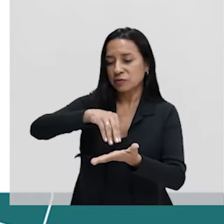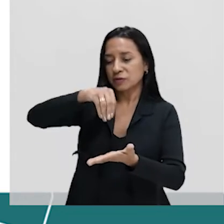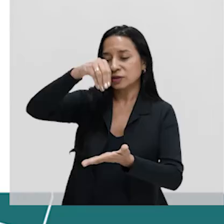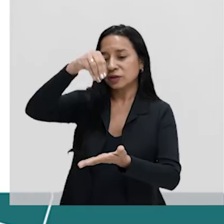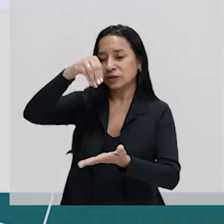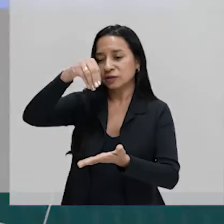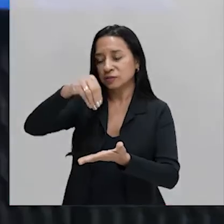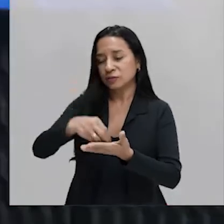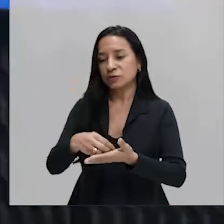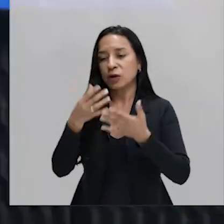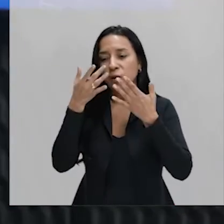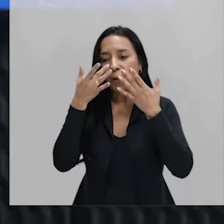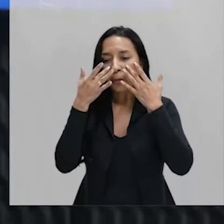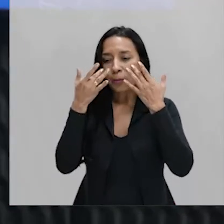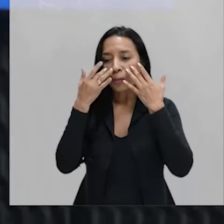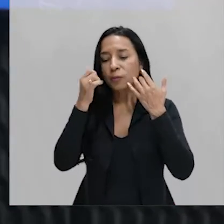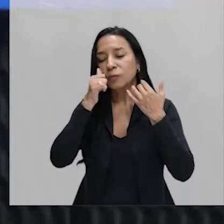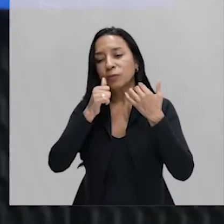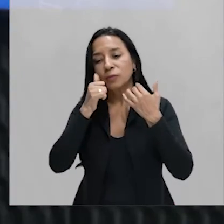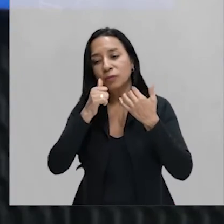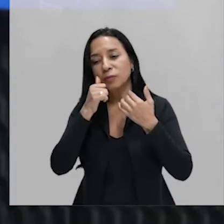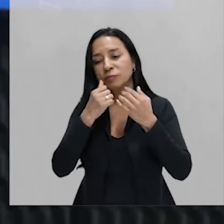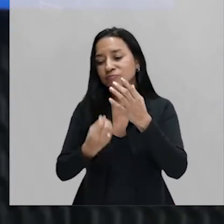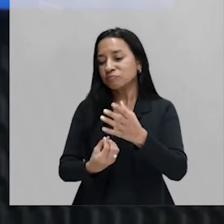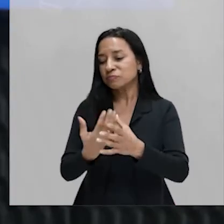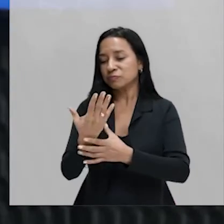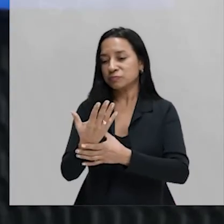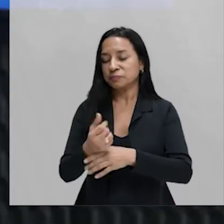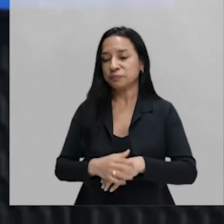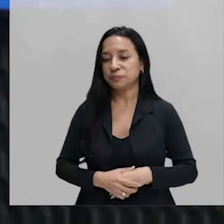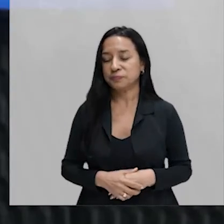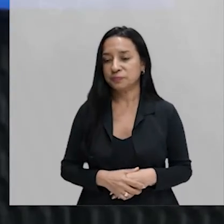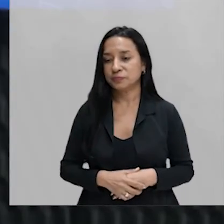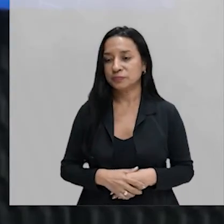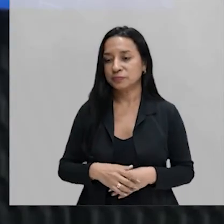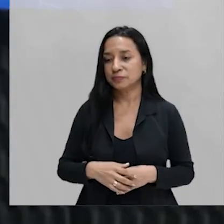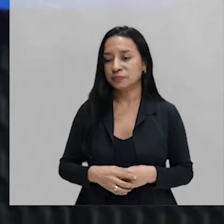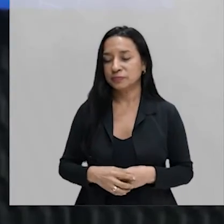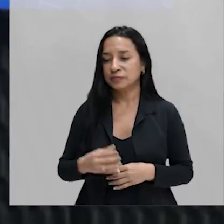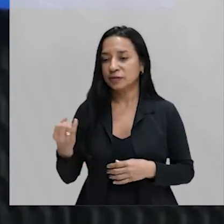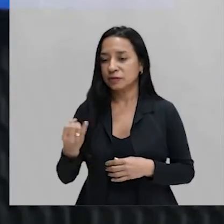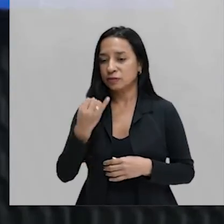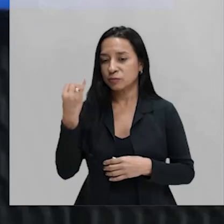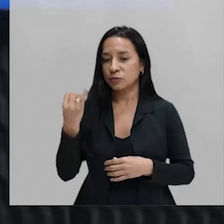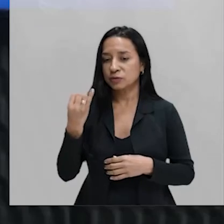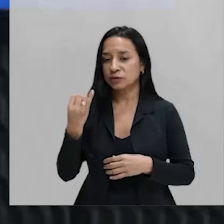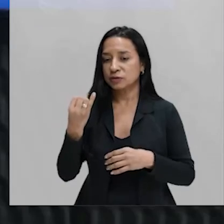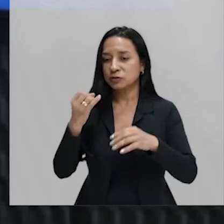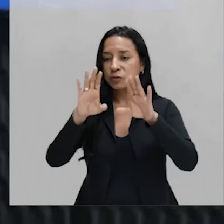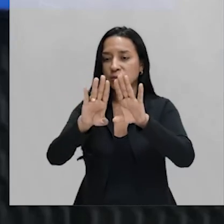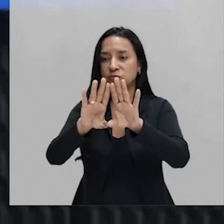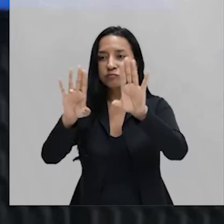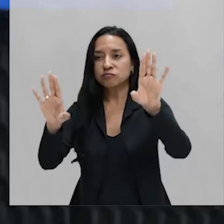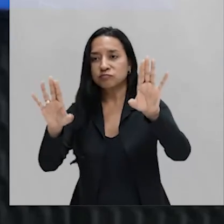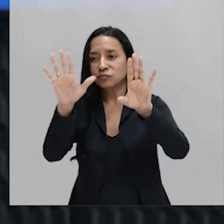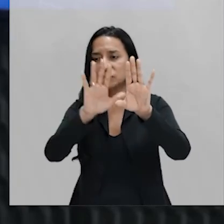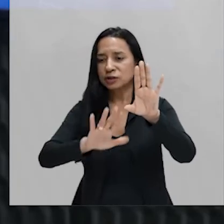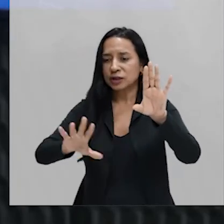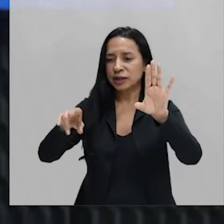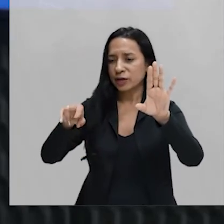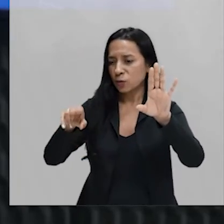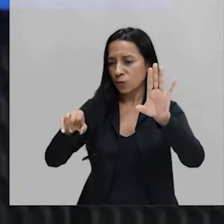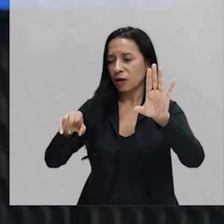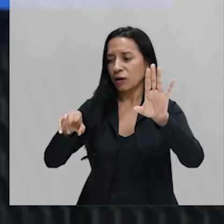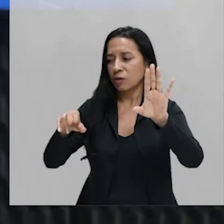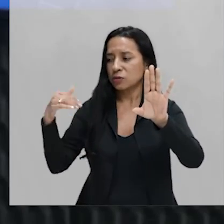lá, que é maravilhosa, chamada Polônia Pinto. Vale a pena vocês pesquisarem. O interessante é que essa faixa do Arthur Azevedo, ela é a mesma desde o século